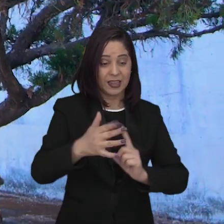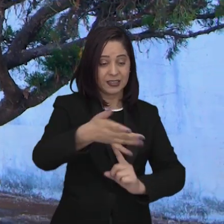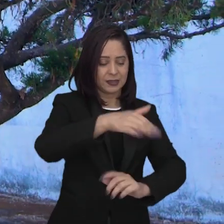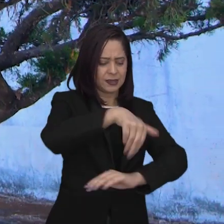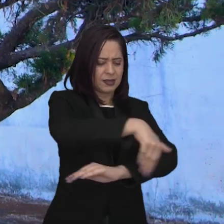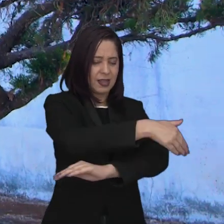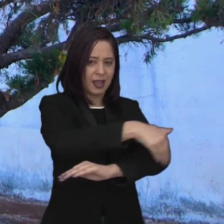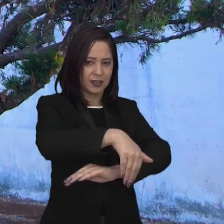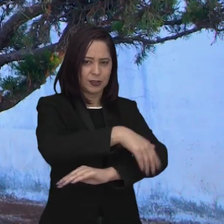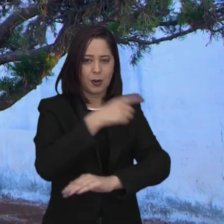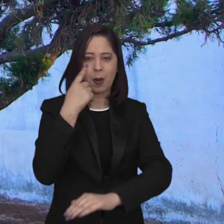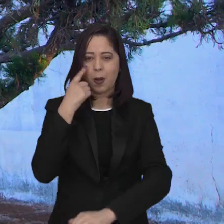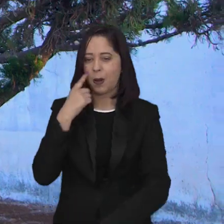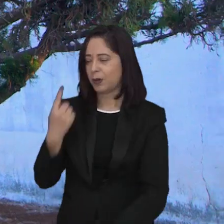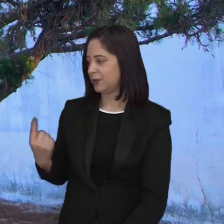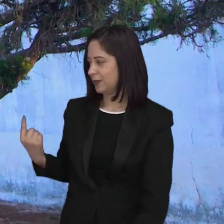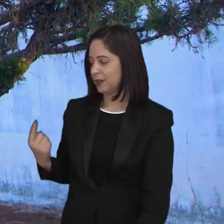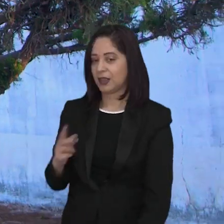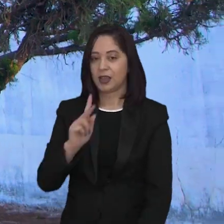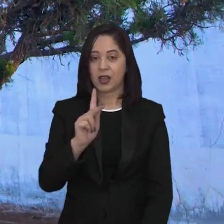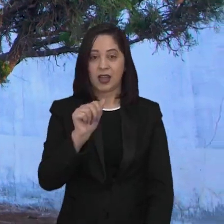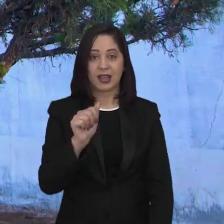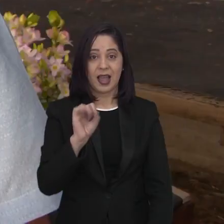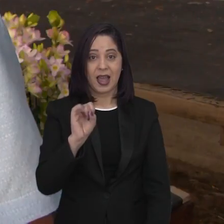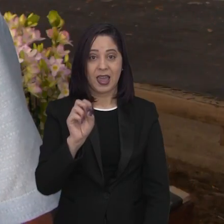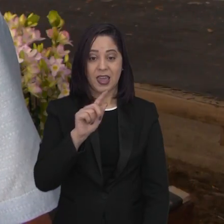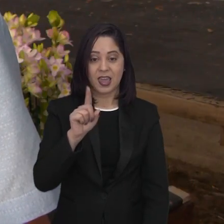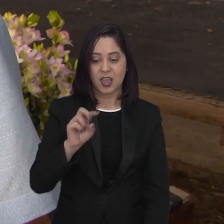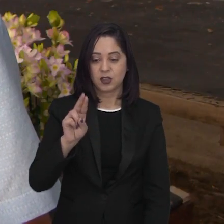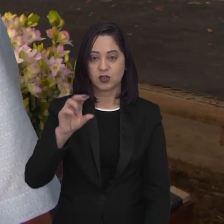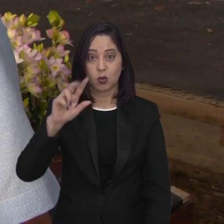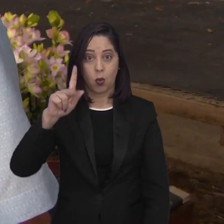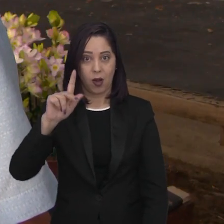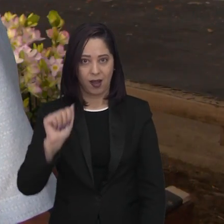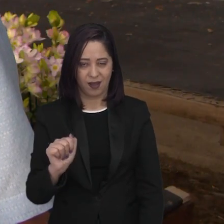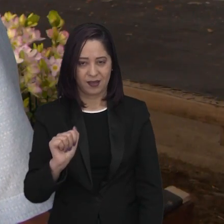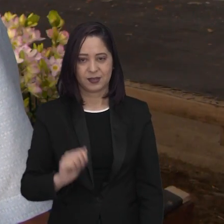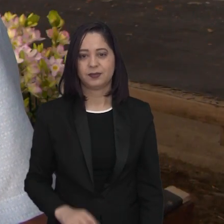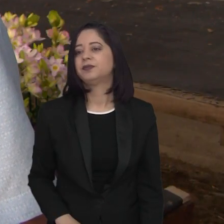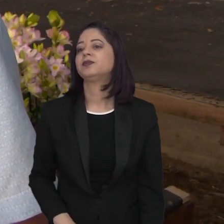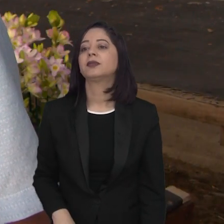orientais. Um exemplo delas, a Kaizuka. Ele